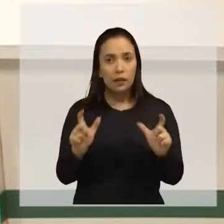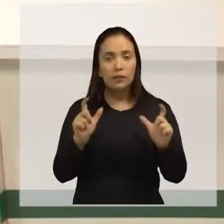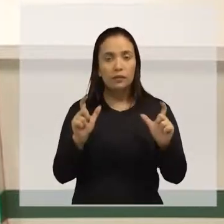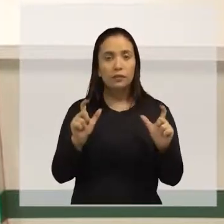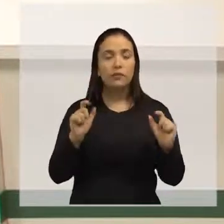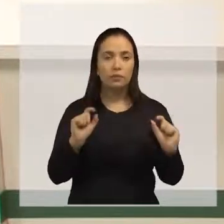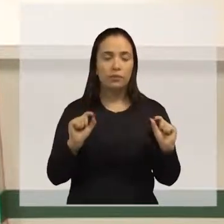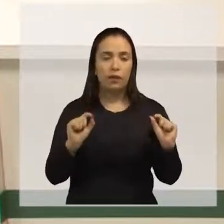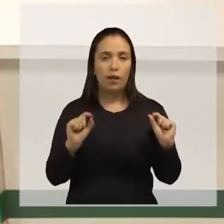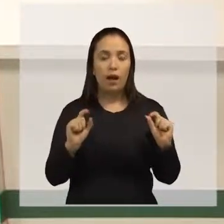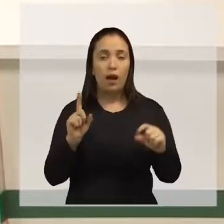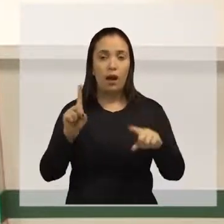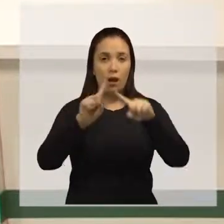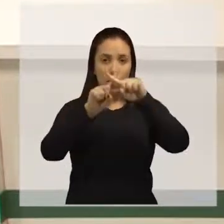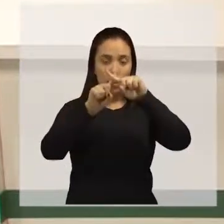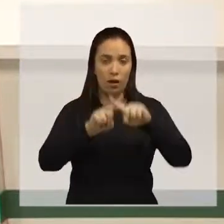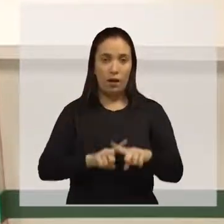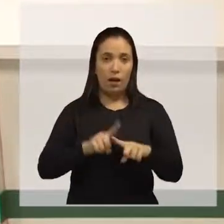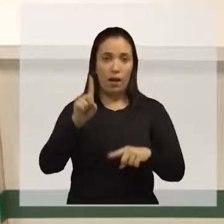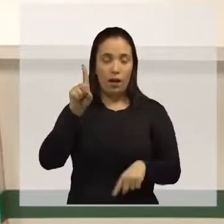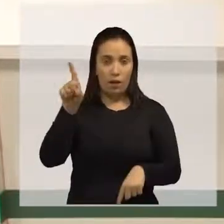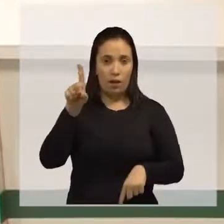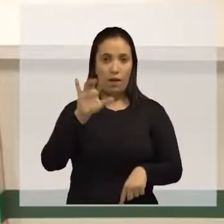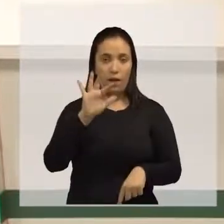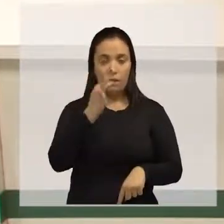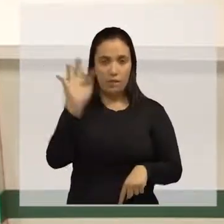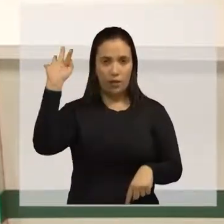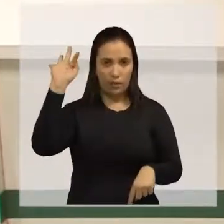a Copa da França, essa de